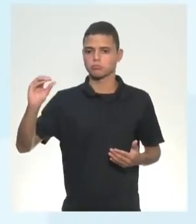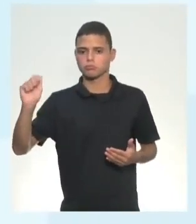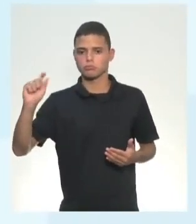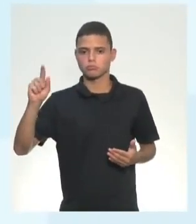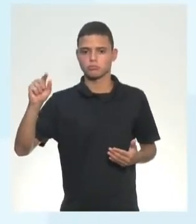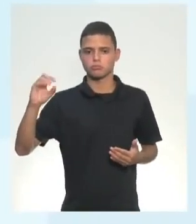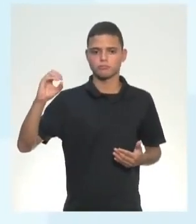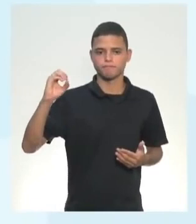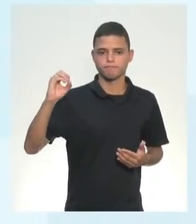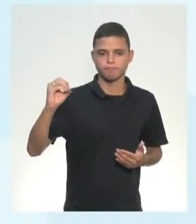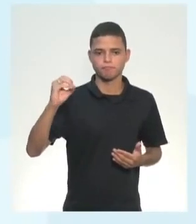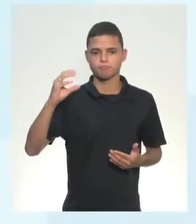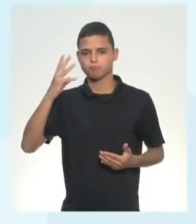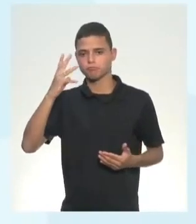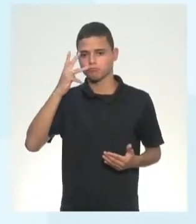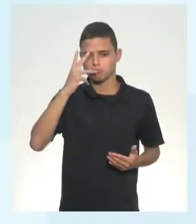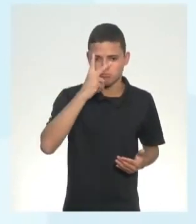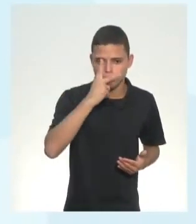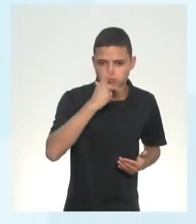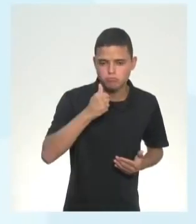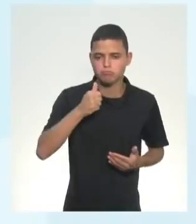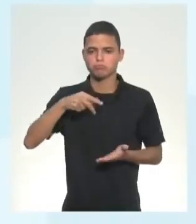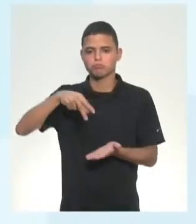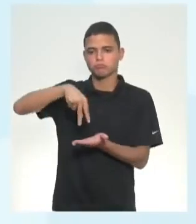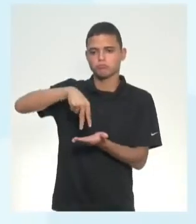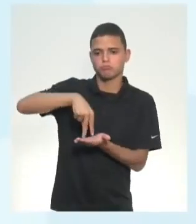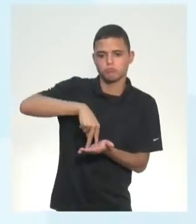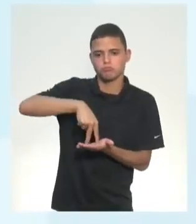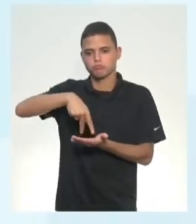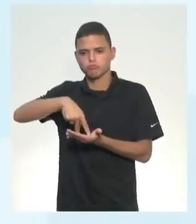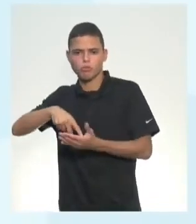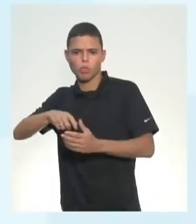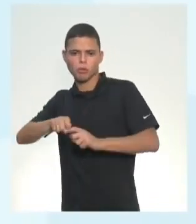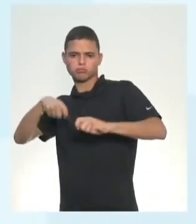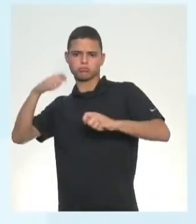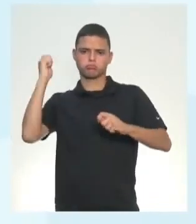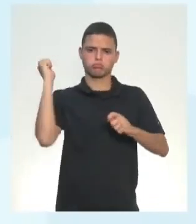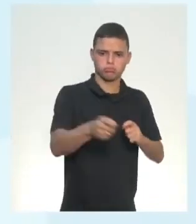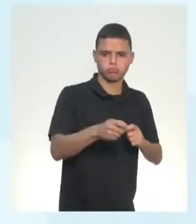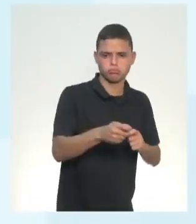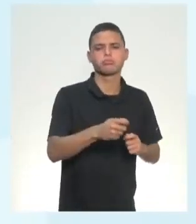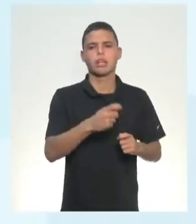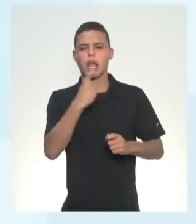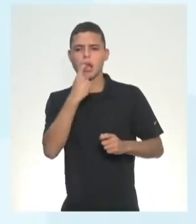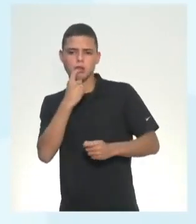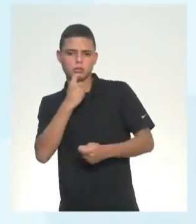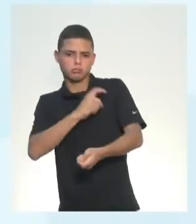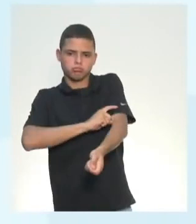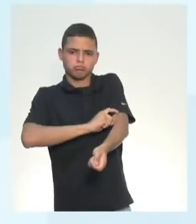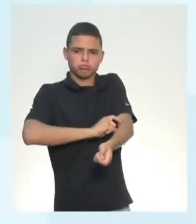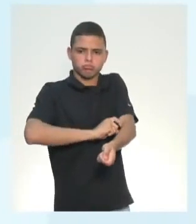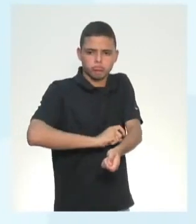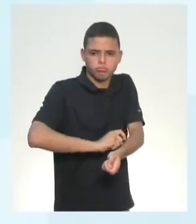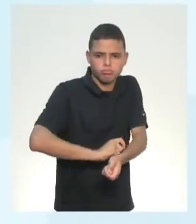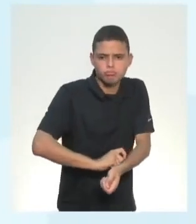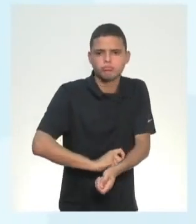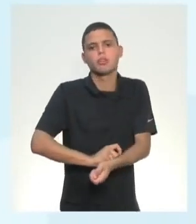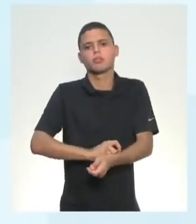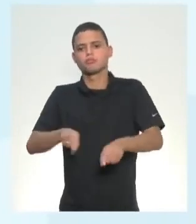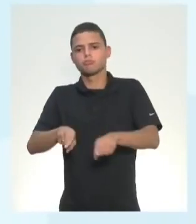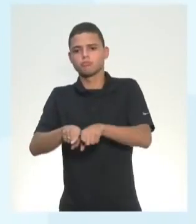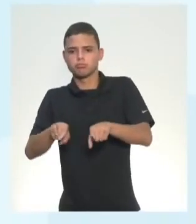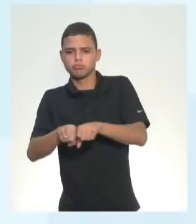que entrava na vida de botas e esporas, chicote na mão e sangue nas veias, cavalgando num